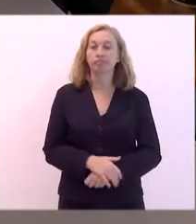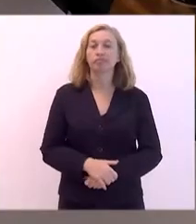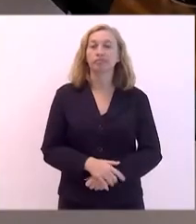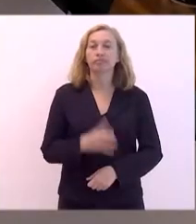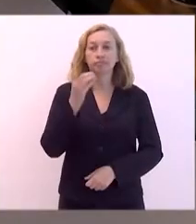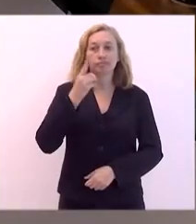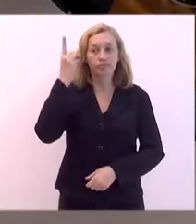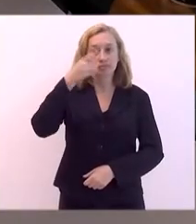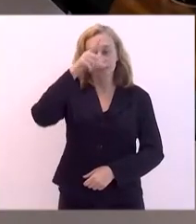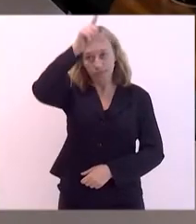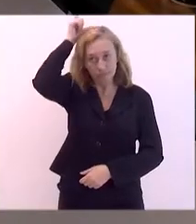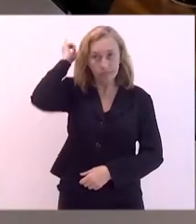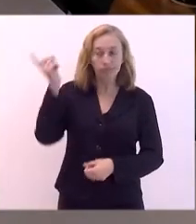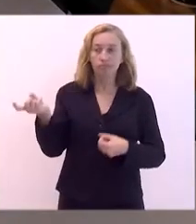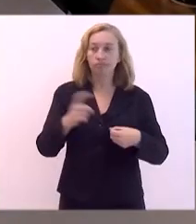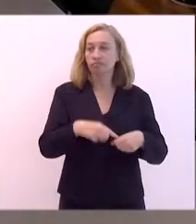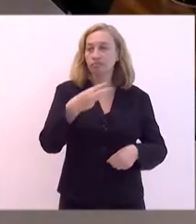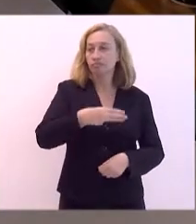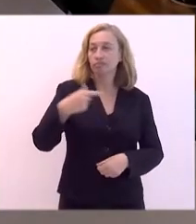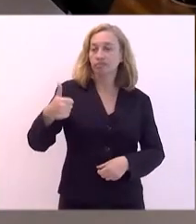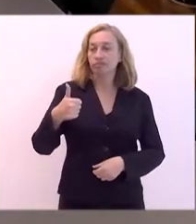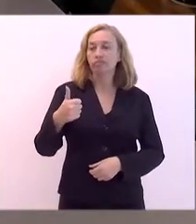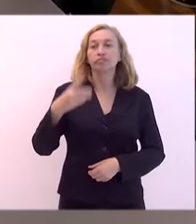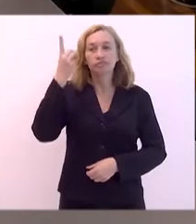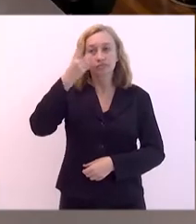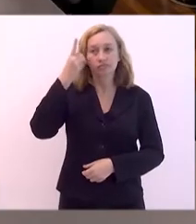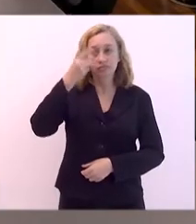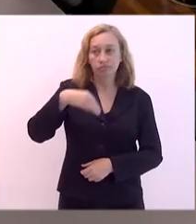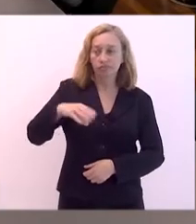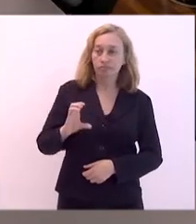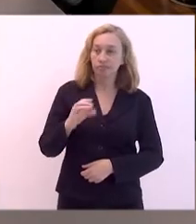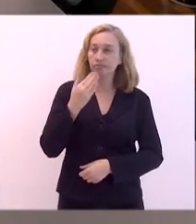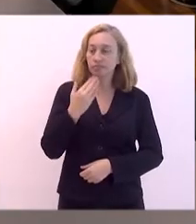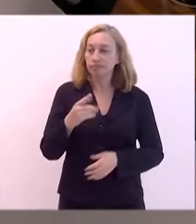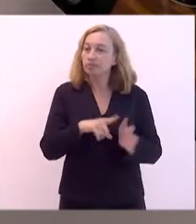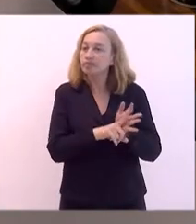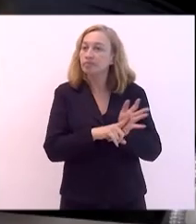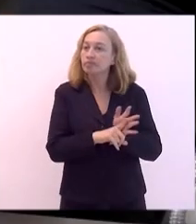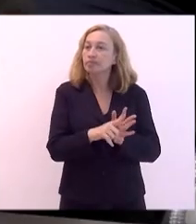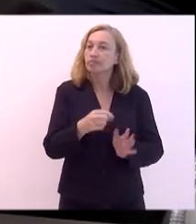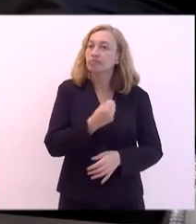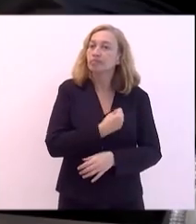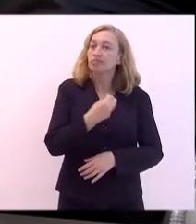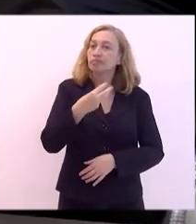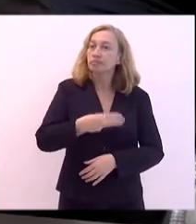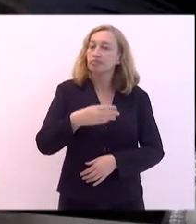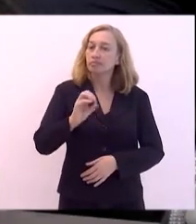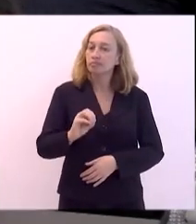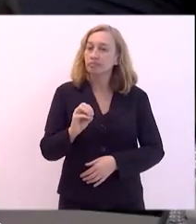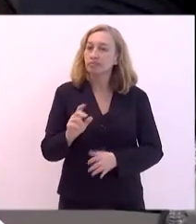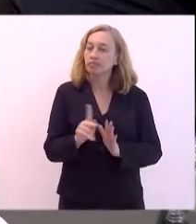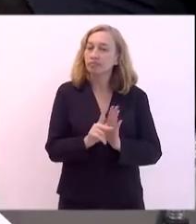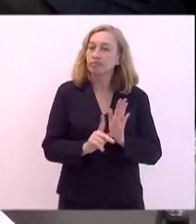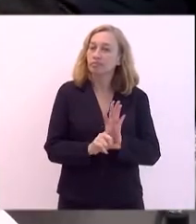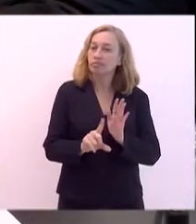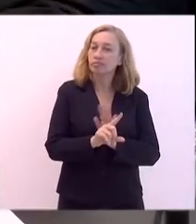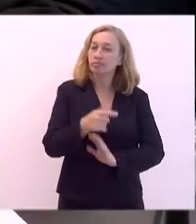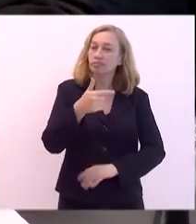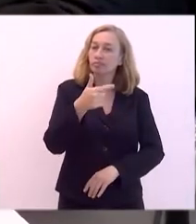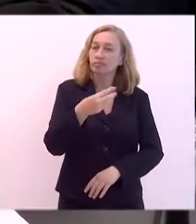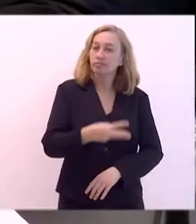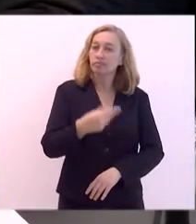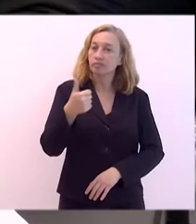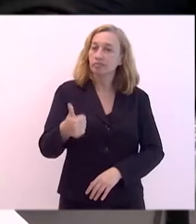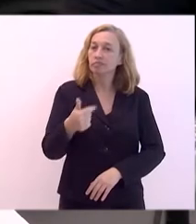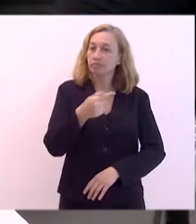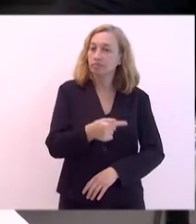Paulo voltou ao 31. Queria falar para o deputado Carlos Mink, que pediu vista ao item número 30, que é o projeto de lei 3178